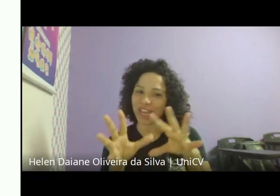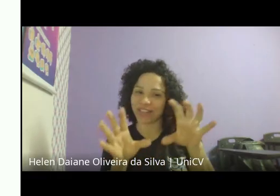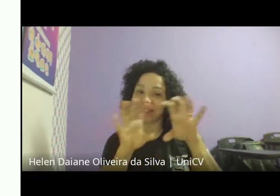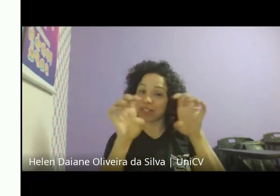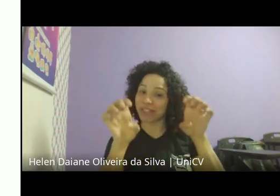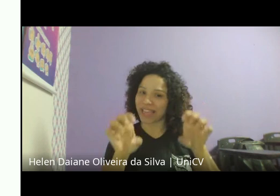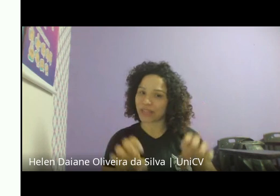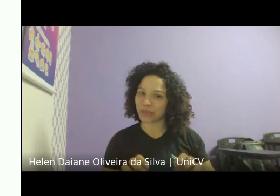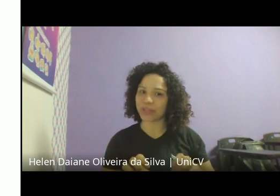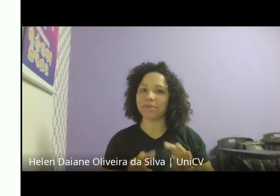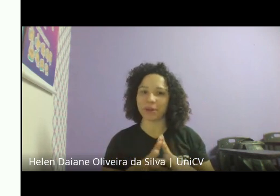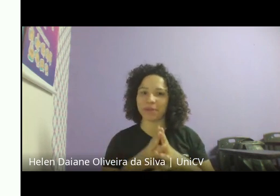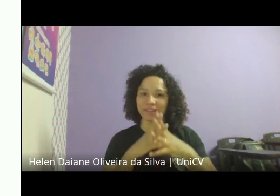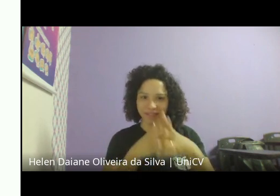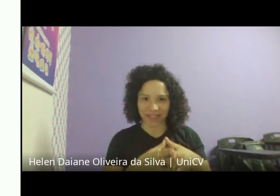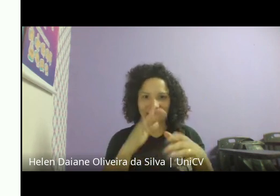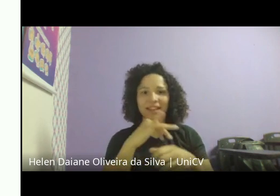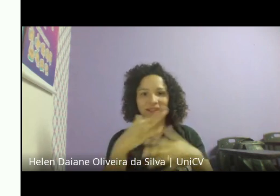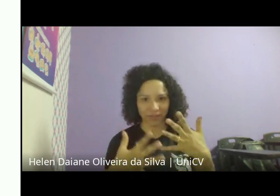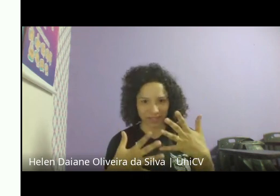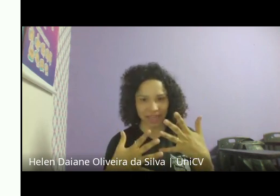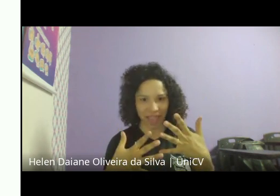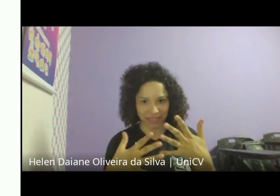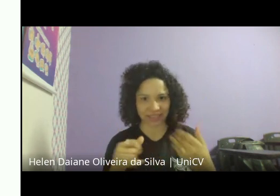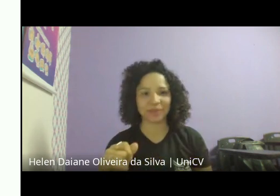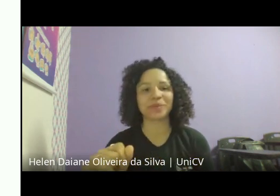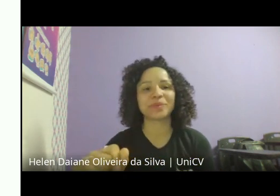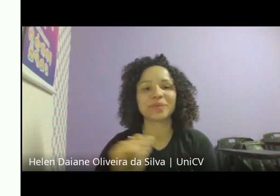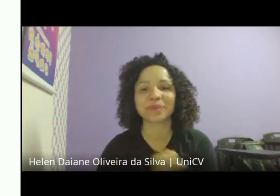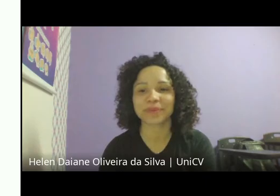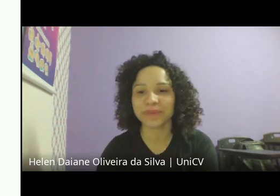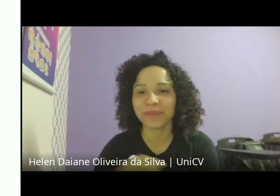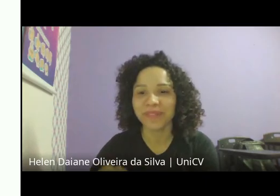do jeito, na estrutura própria da língua de sinais.